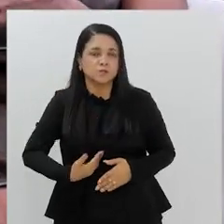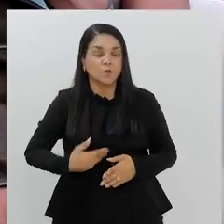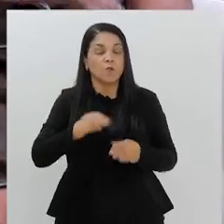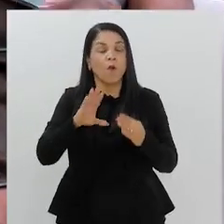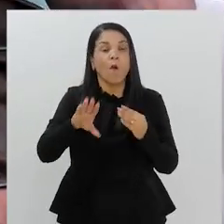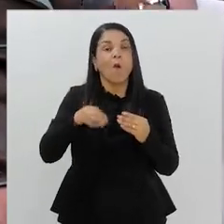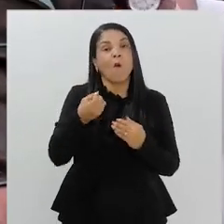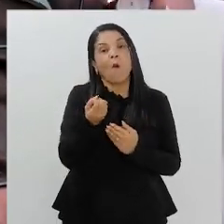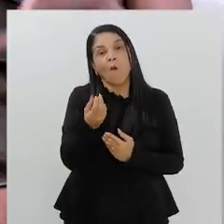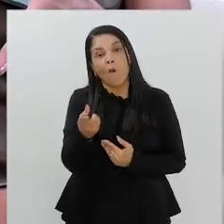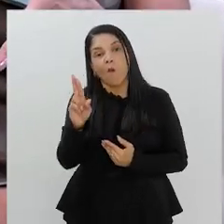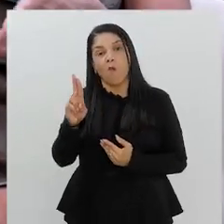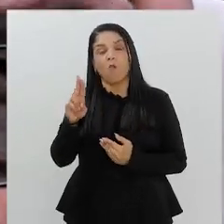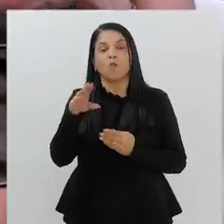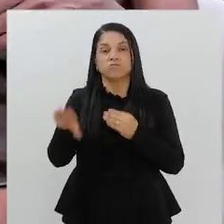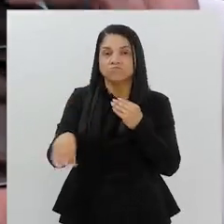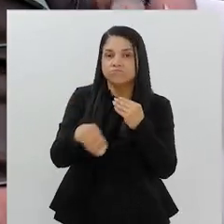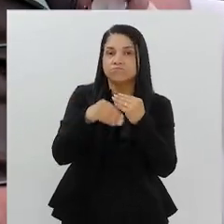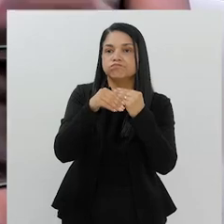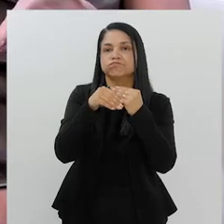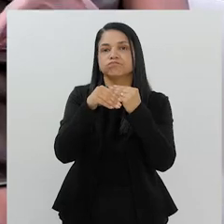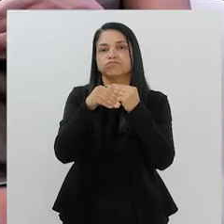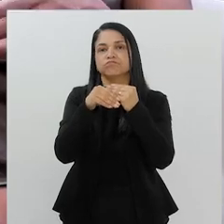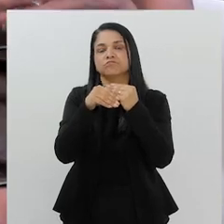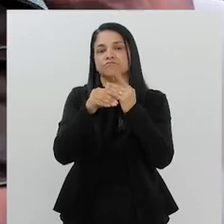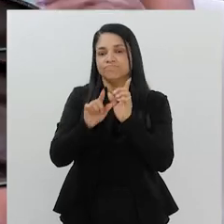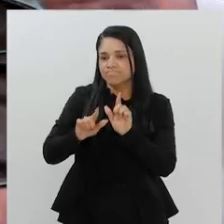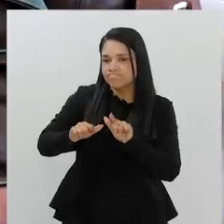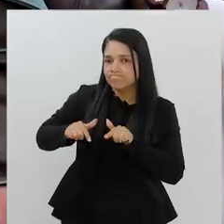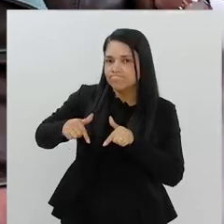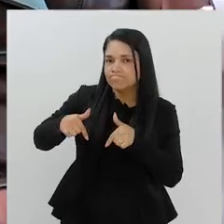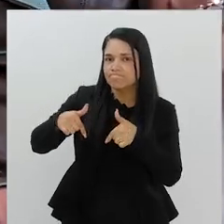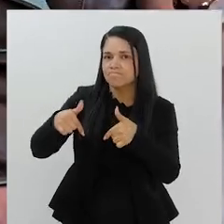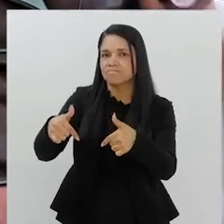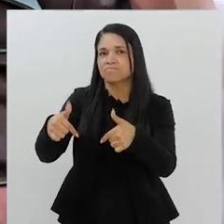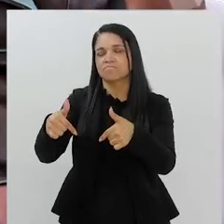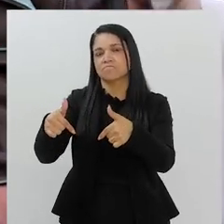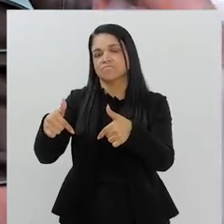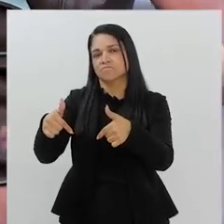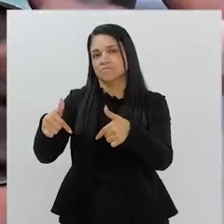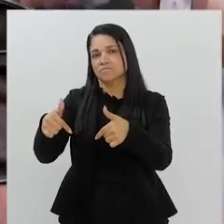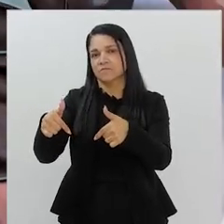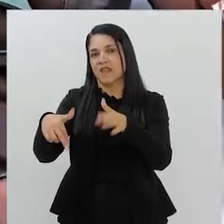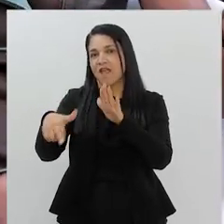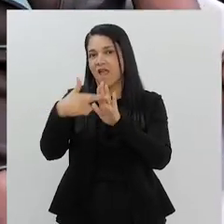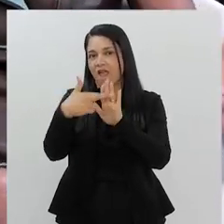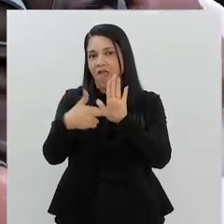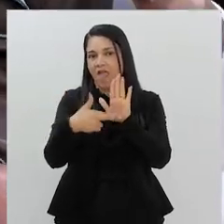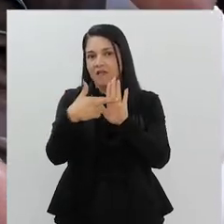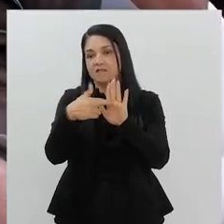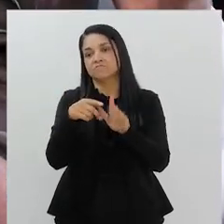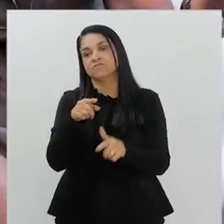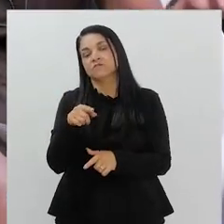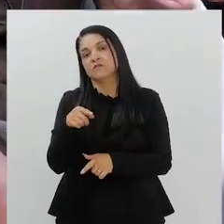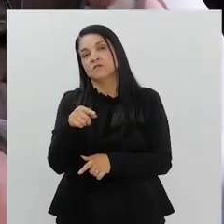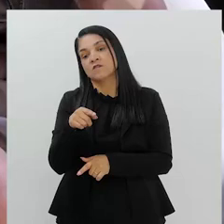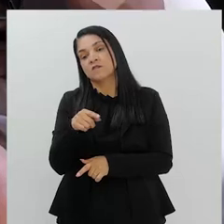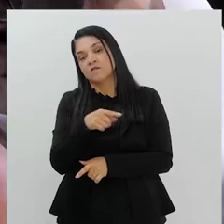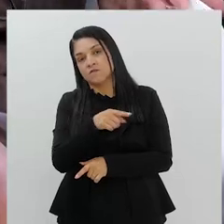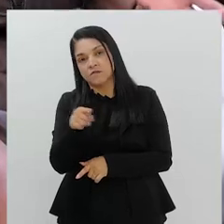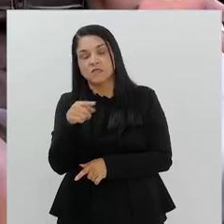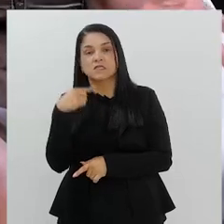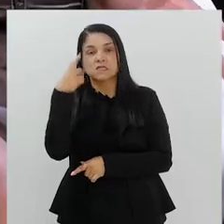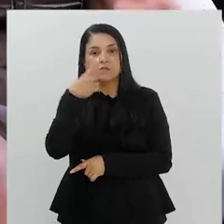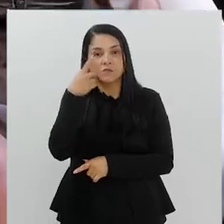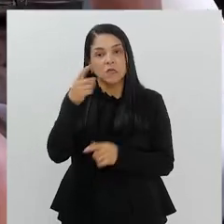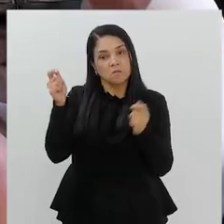públicas seja até incrementando e adotando uma série de enfim de de medidas e de ações que aí só vocês é que